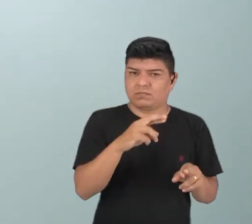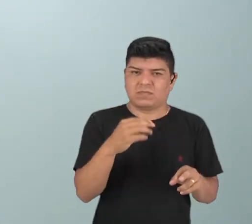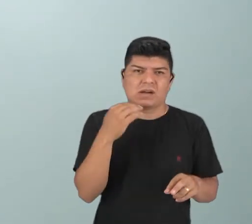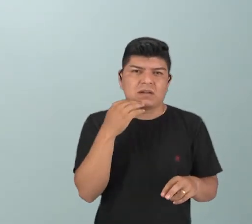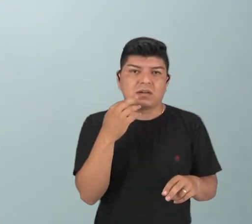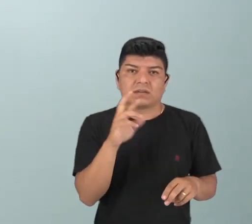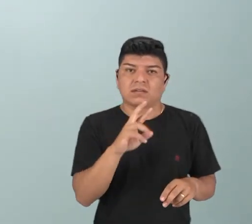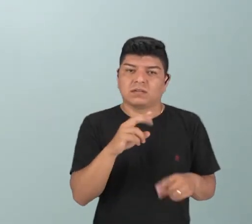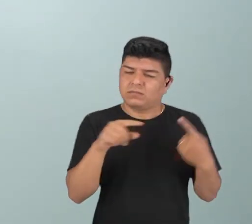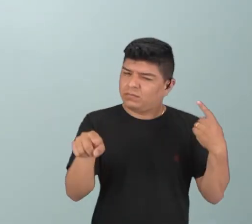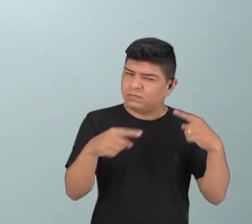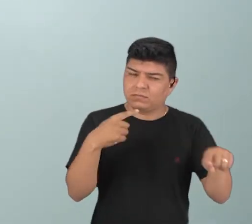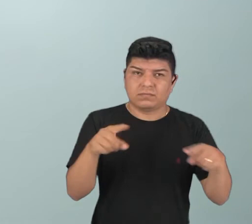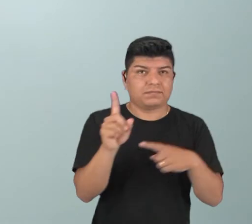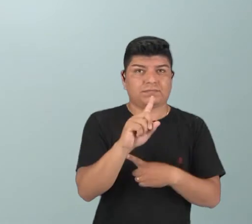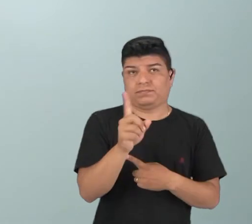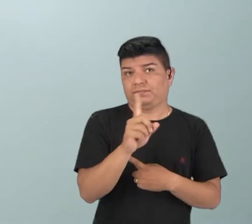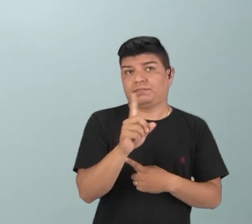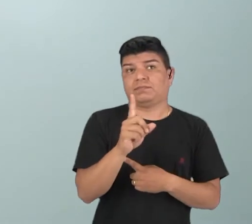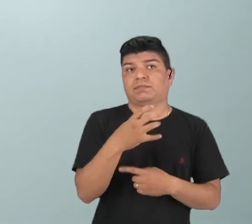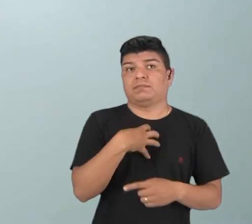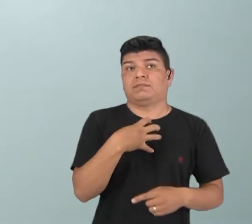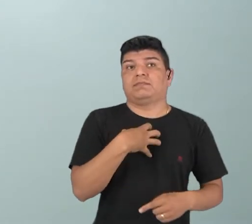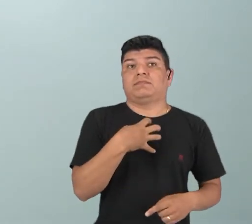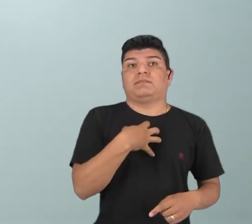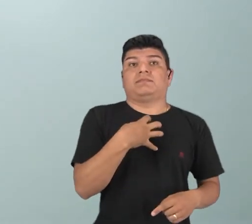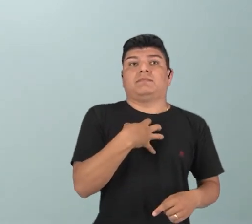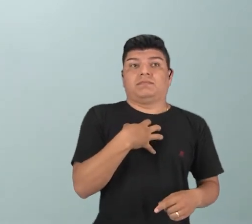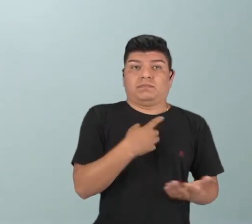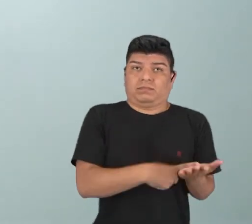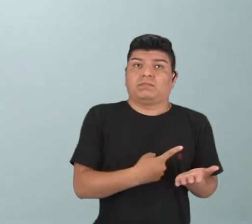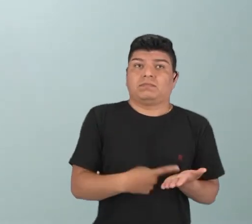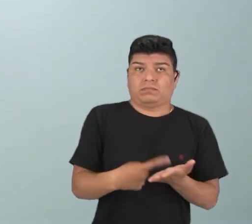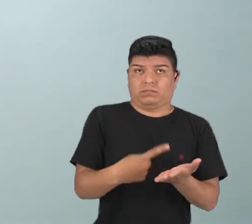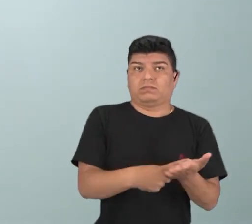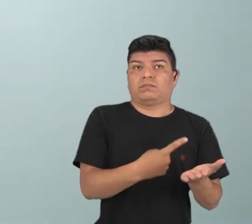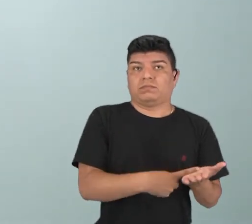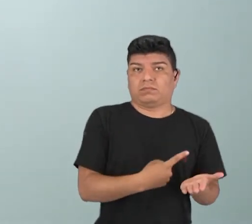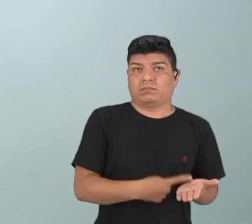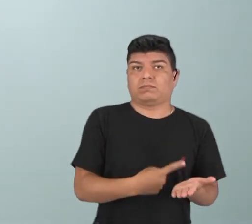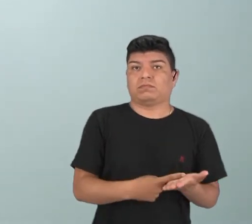distorção musical, ela traz uma certa harmonia. Então, a harmonia, geralmente,